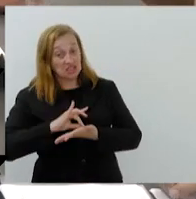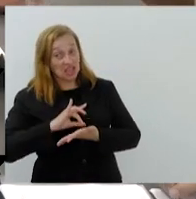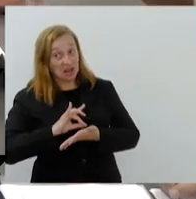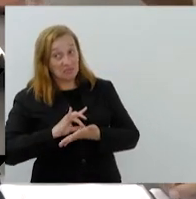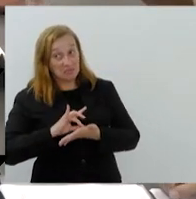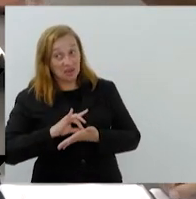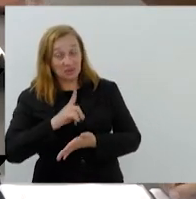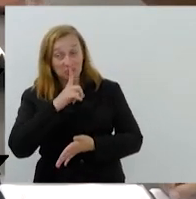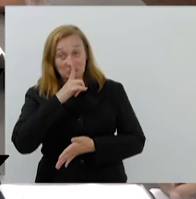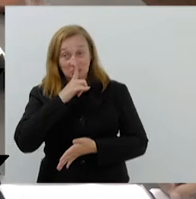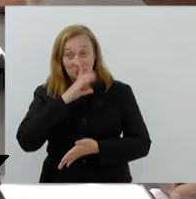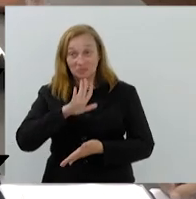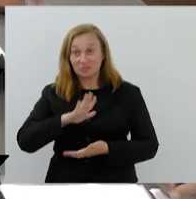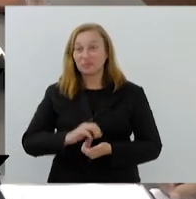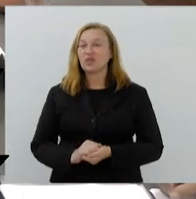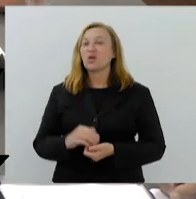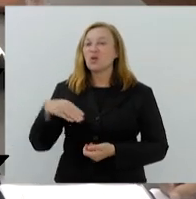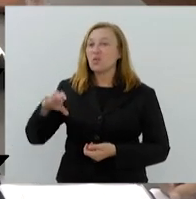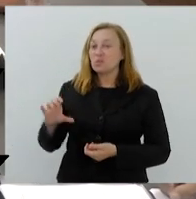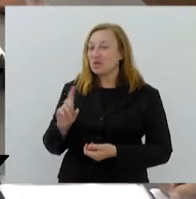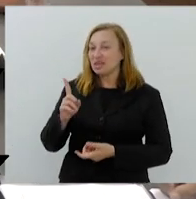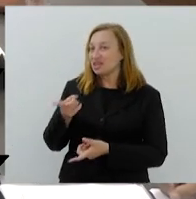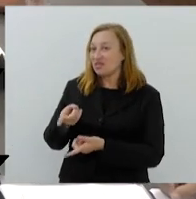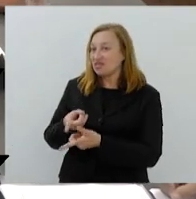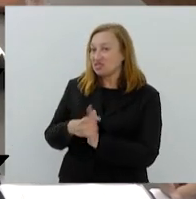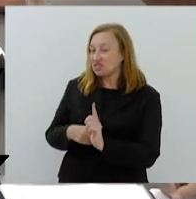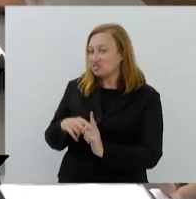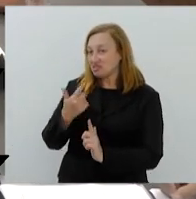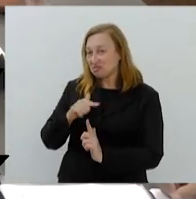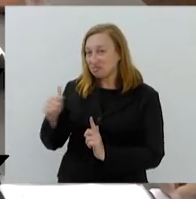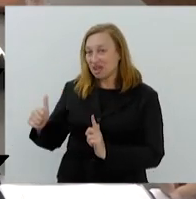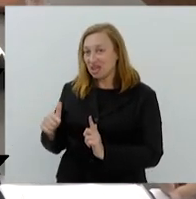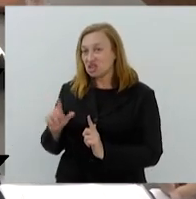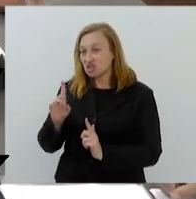O Mink não é devedor, ele é cobrador.